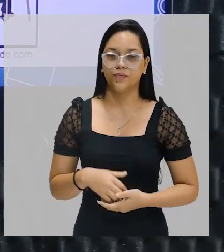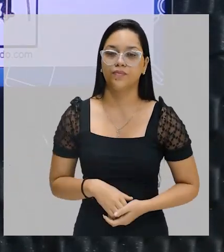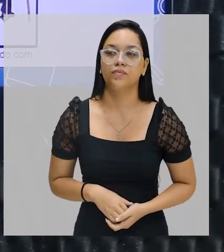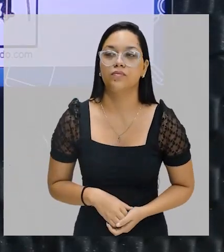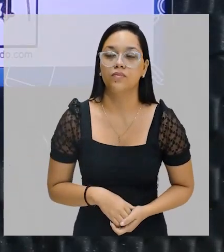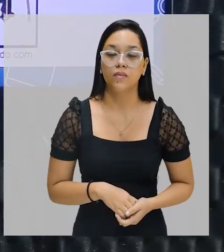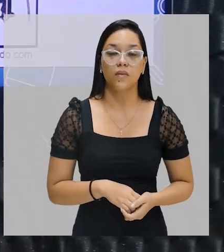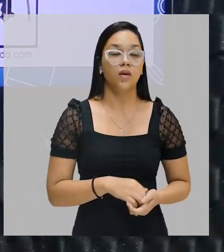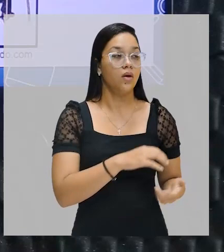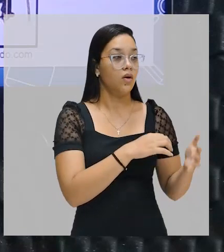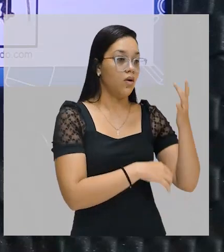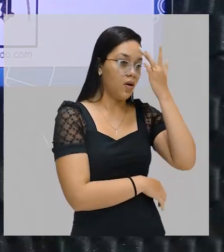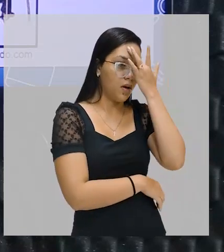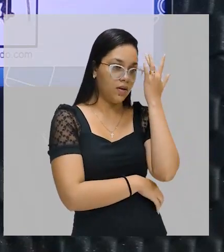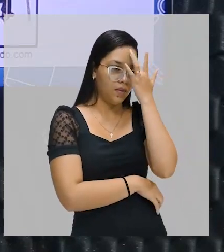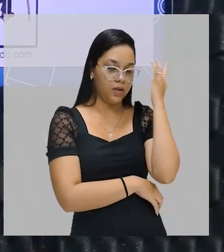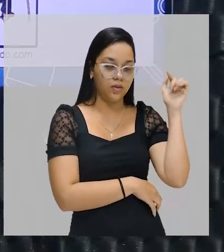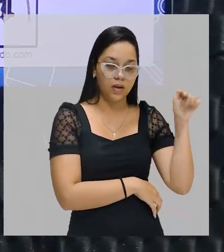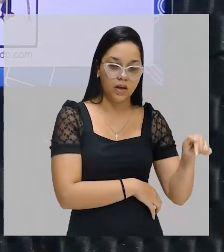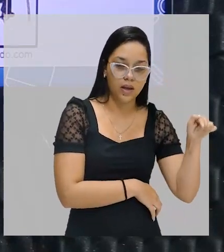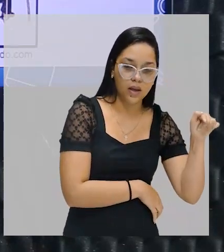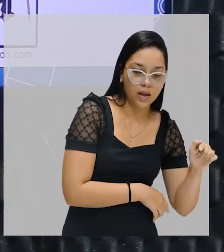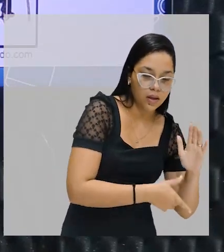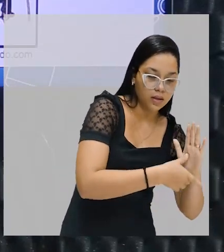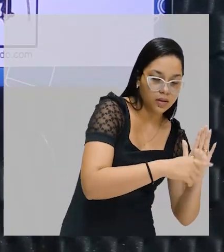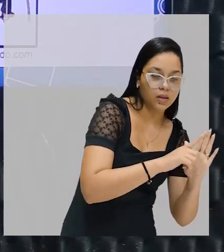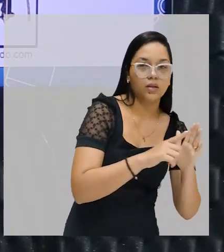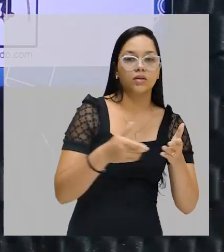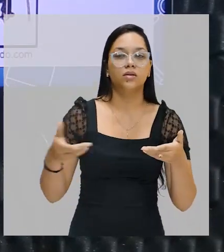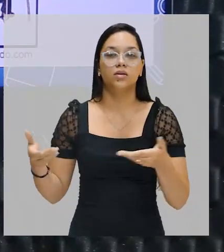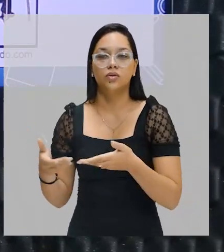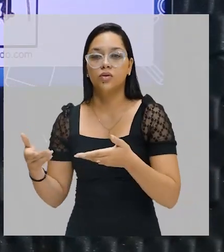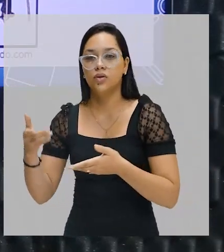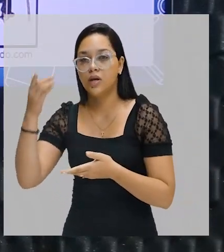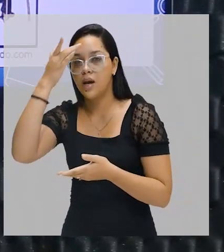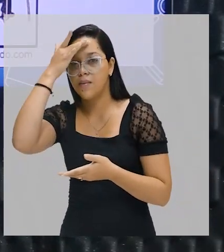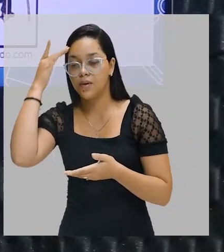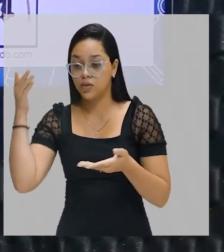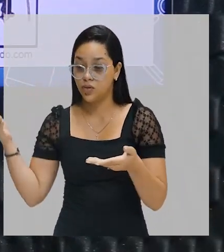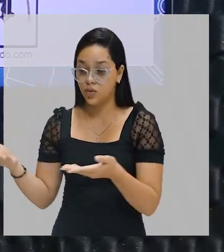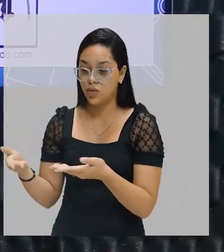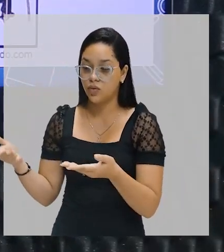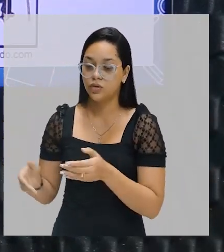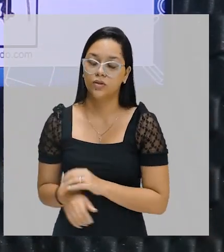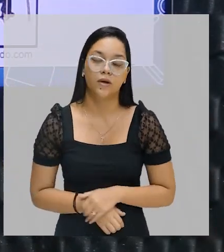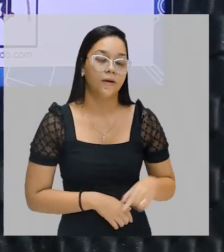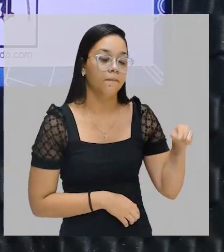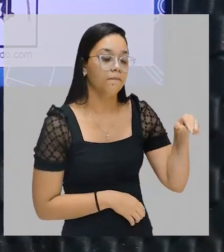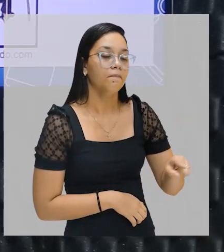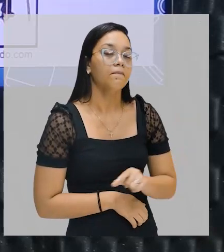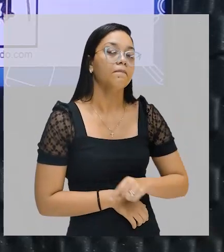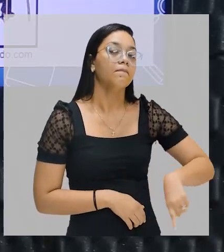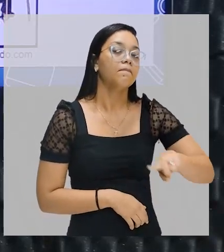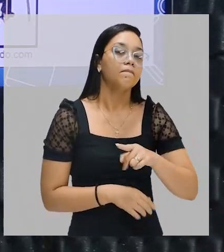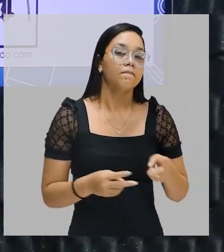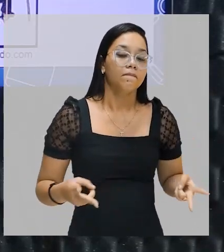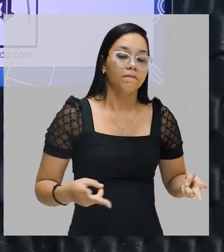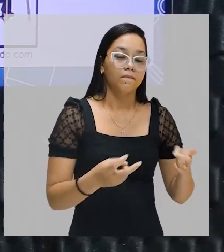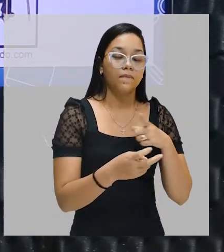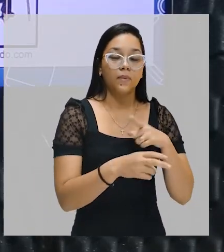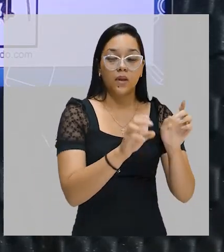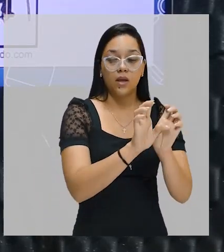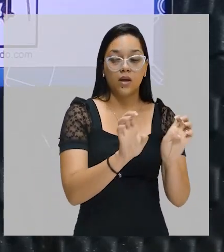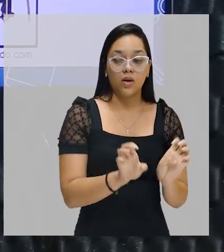O homem pré-histórico e o homem contemporâneo. Aqui está o homem pré-histórico. Vocês percebem até pela